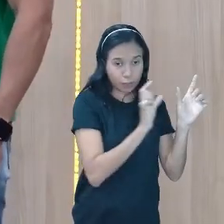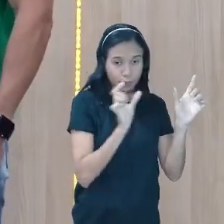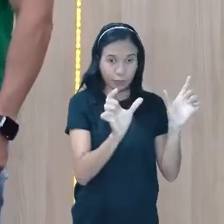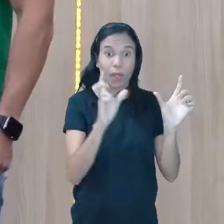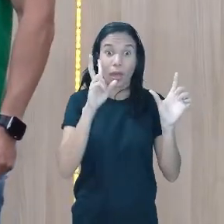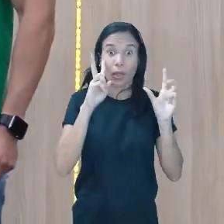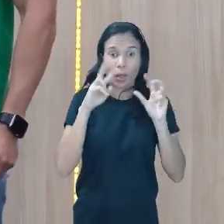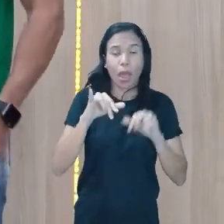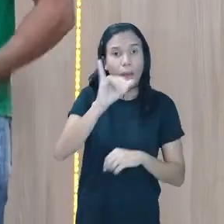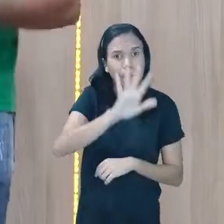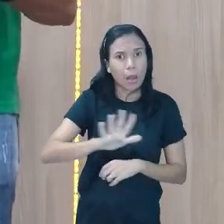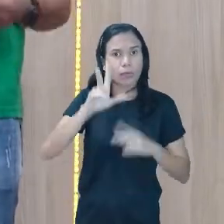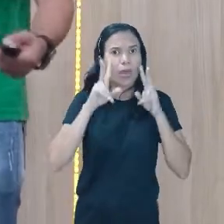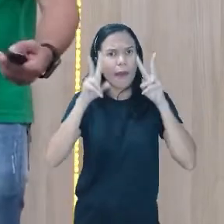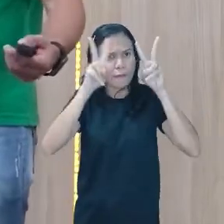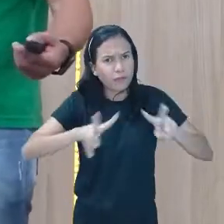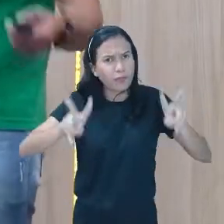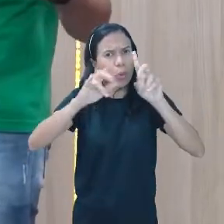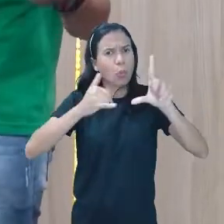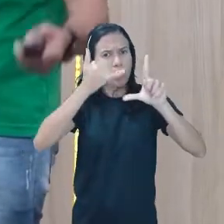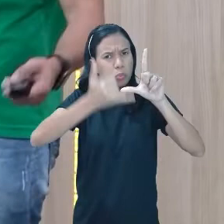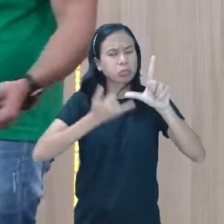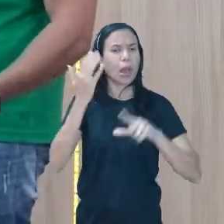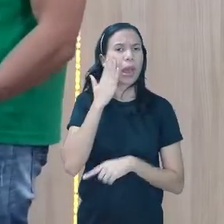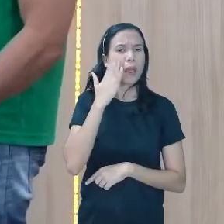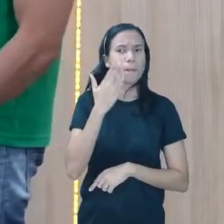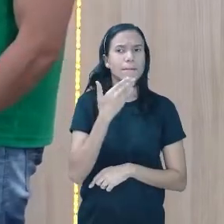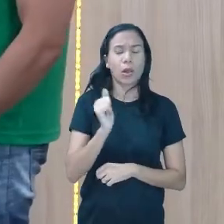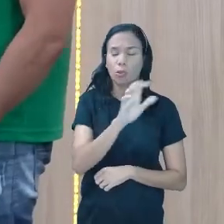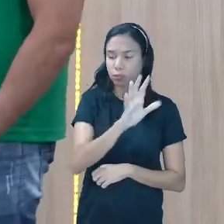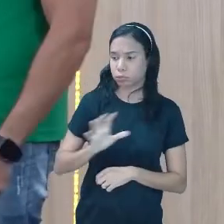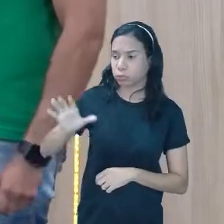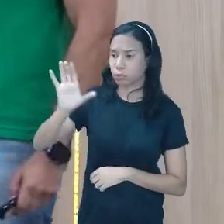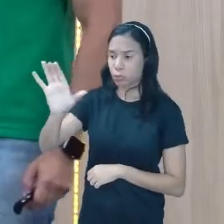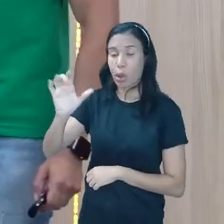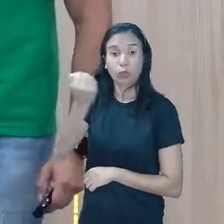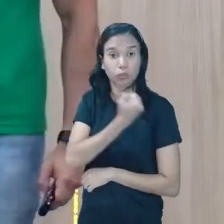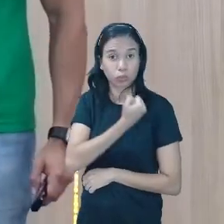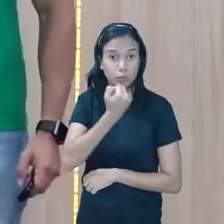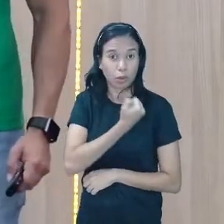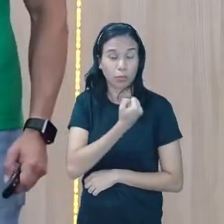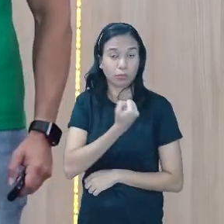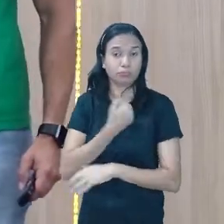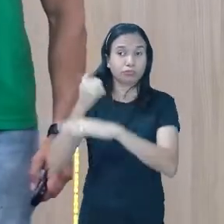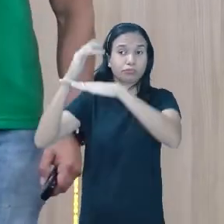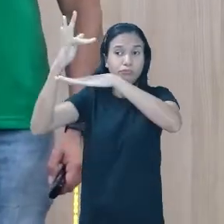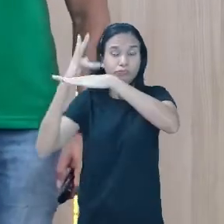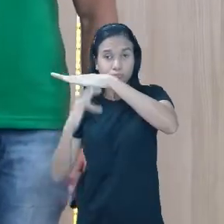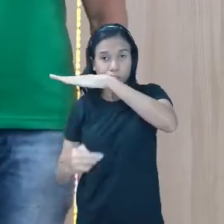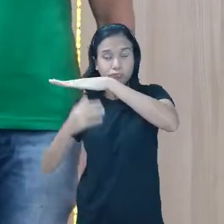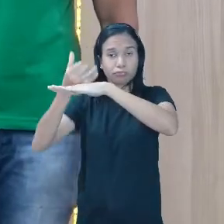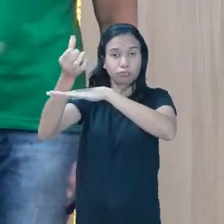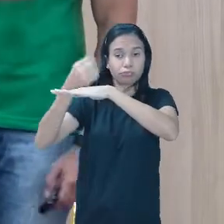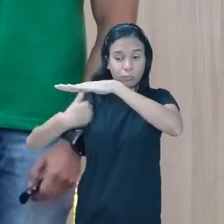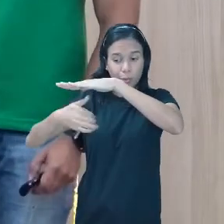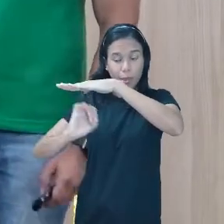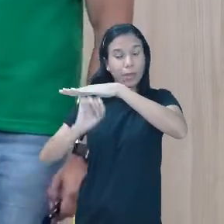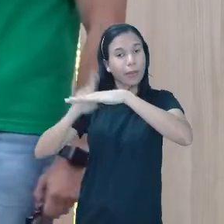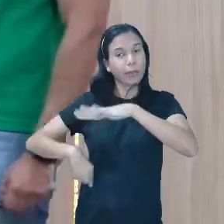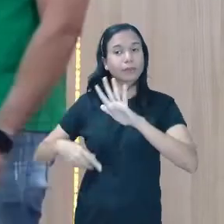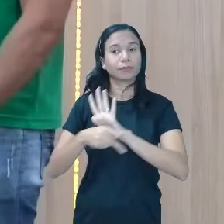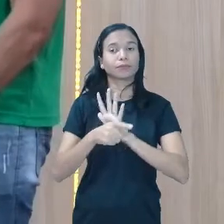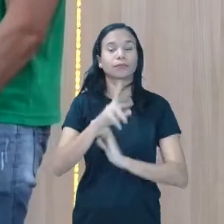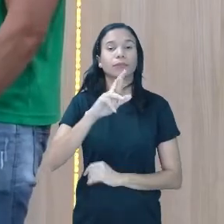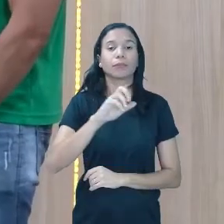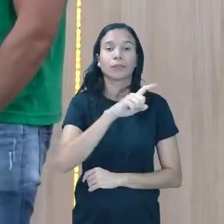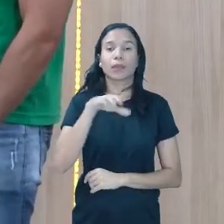questão visual, né? A questão lúdica para que você possa entender e a questão numérica, né? A forma de